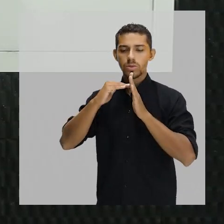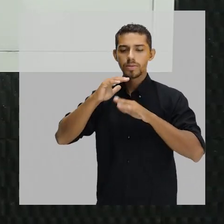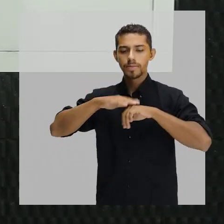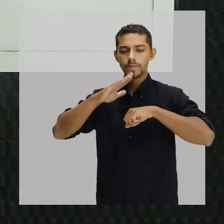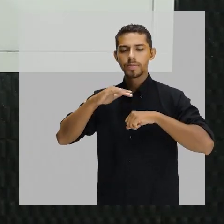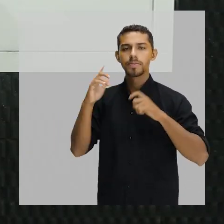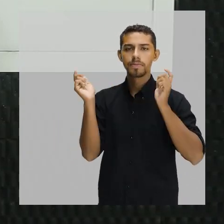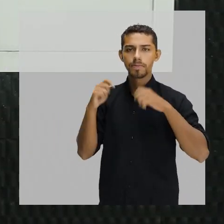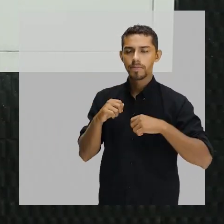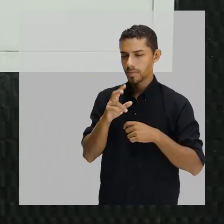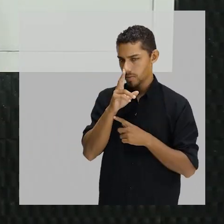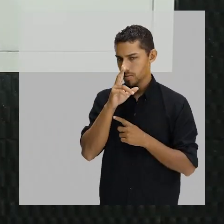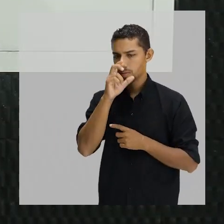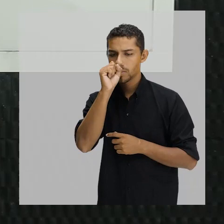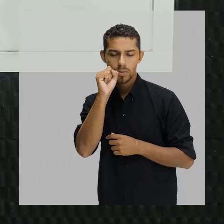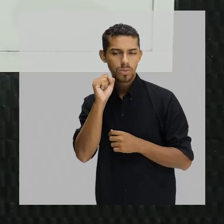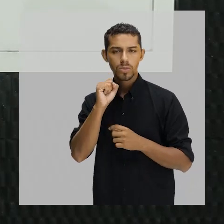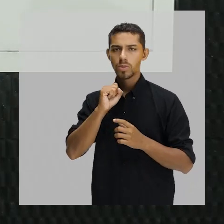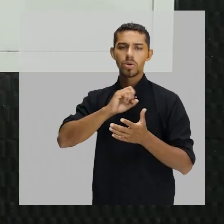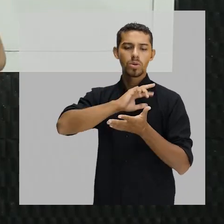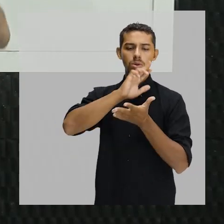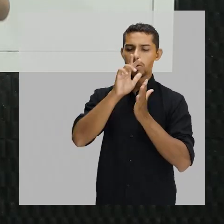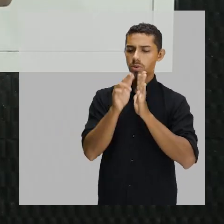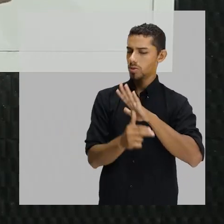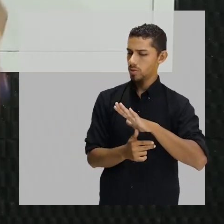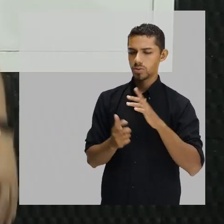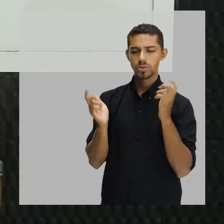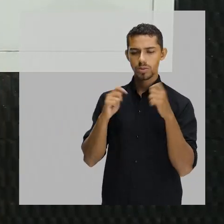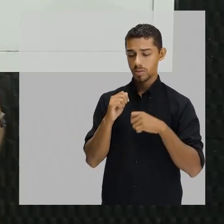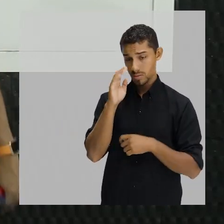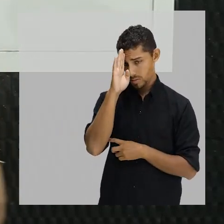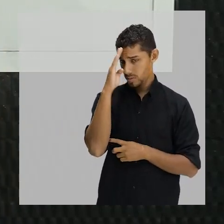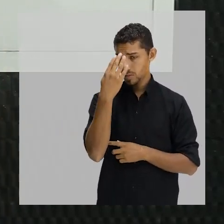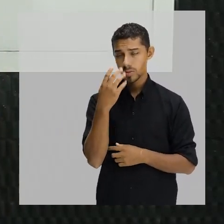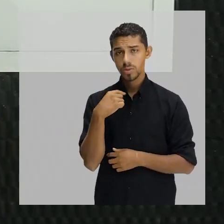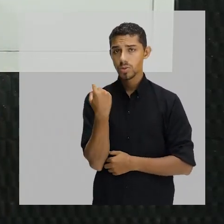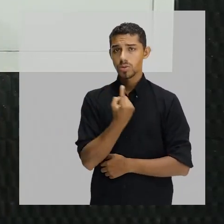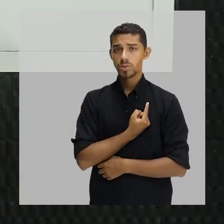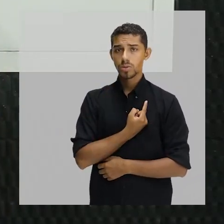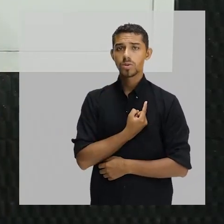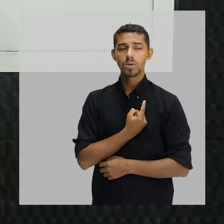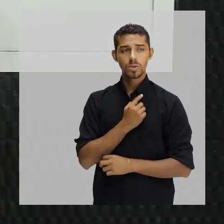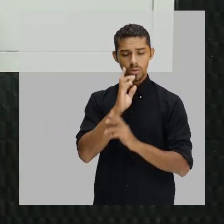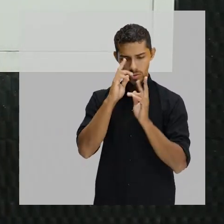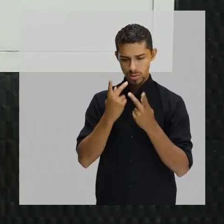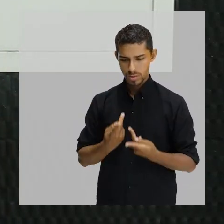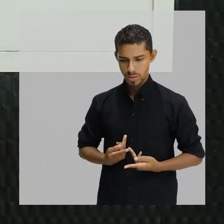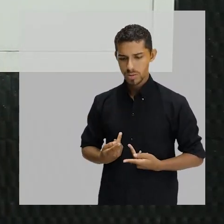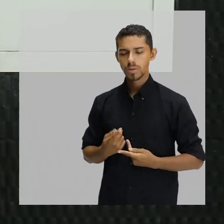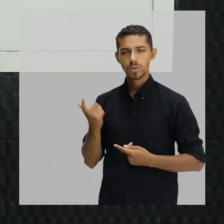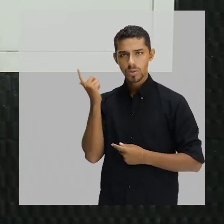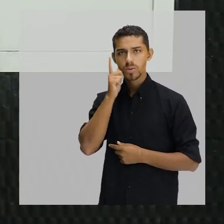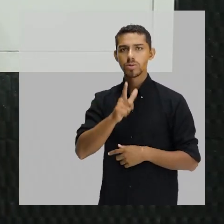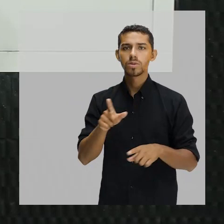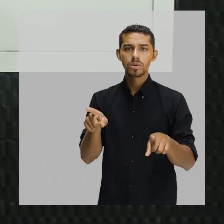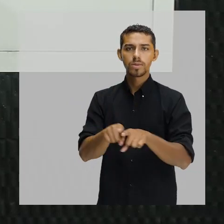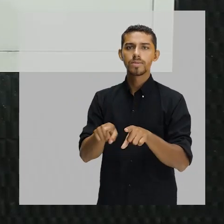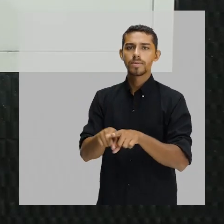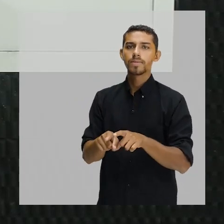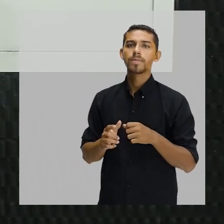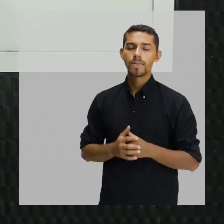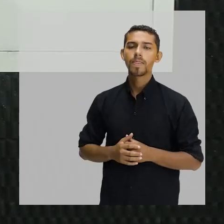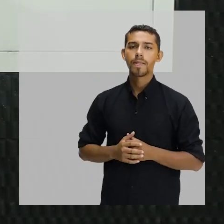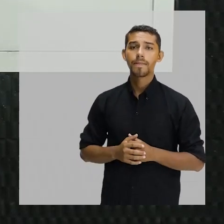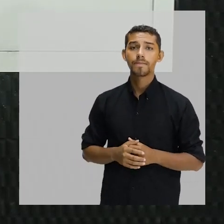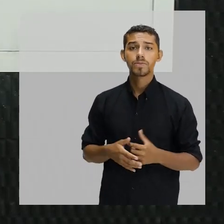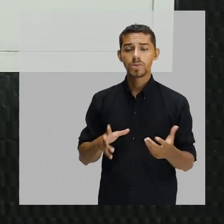ganha a filosofia, ganha a ciência, ganha todos os tipos de conhecimento e principalmente nós seres humanos também ganhamos muito com esse estudo da epistemologia. Mas